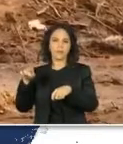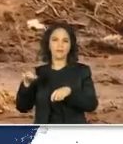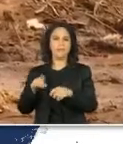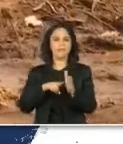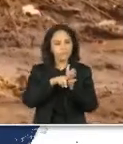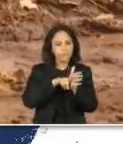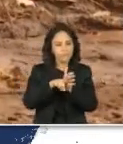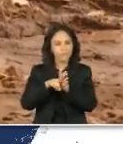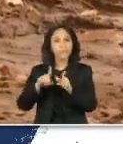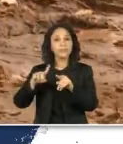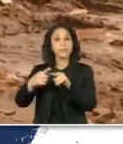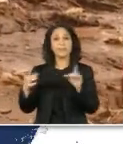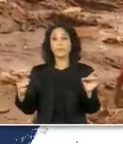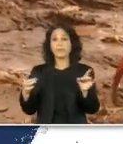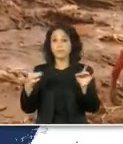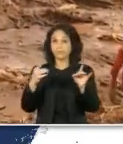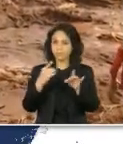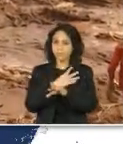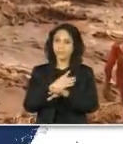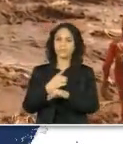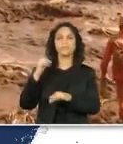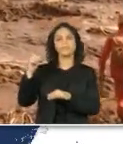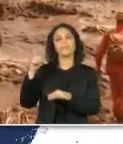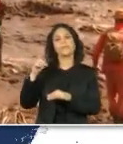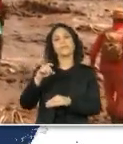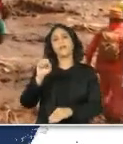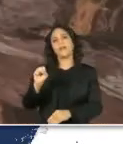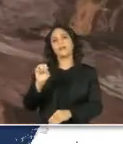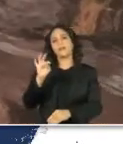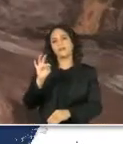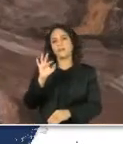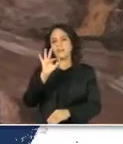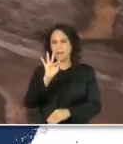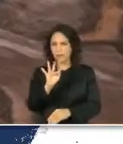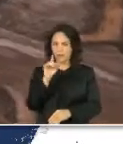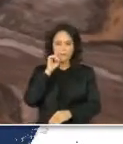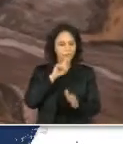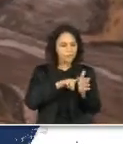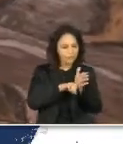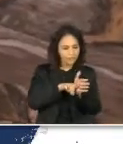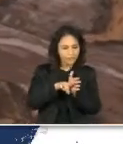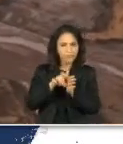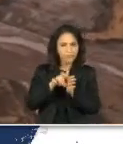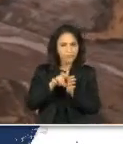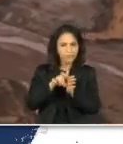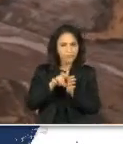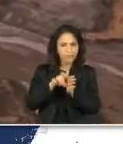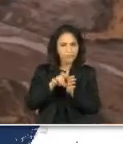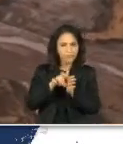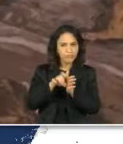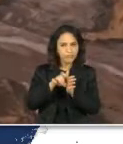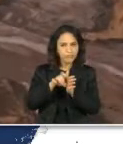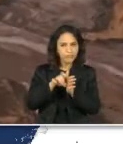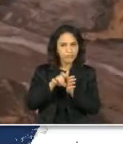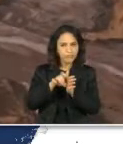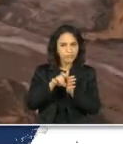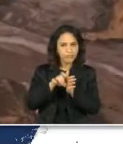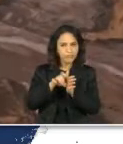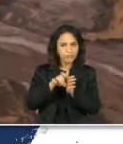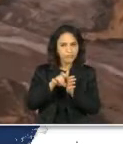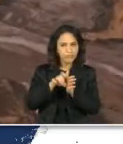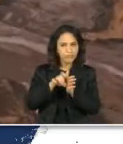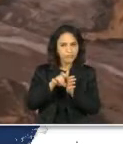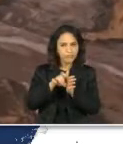se tivesse tudo bem que a barragem fosse estável, o que acabou se comprovando que não era. O resultado final,